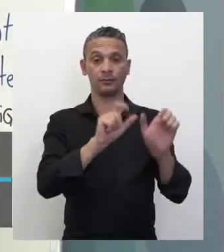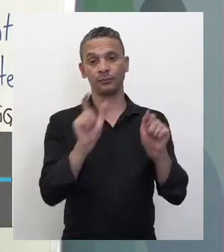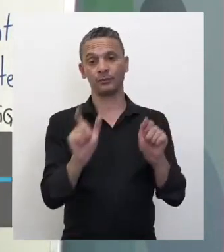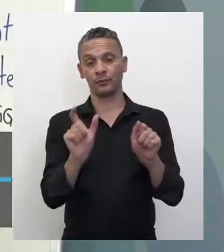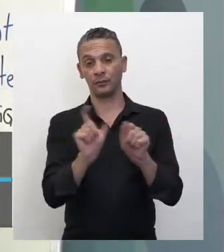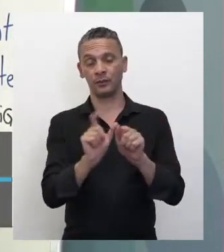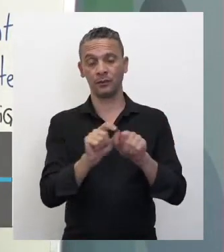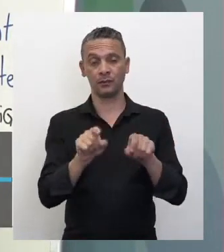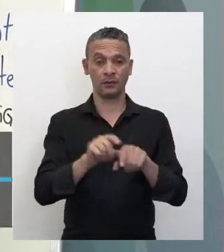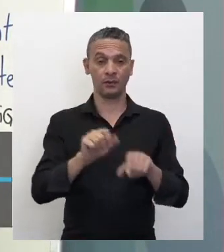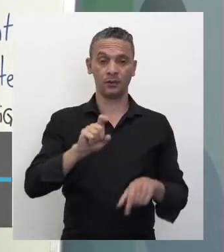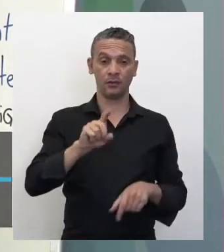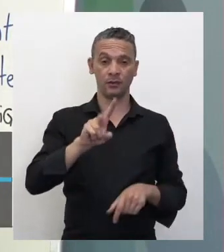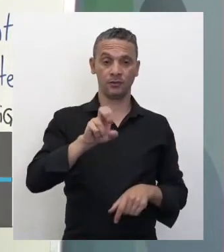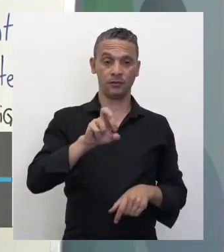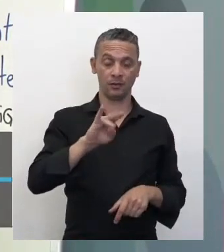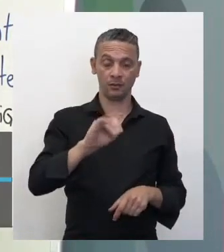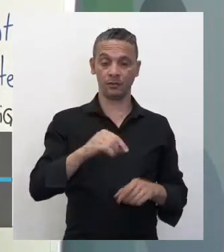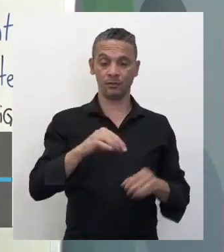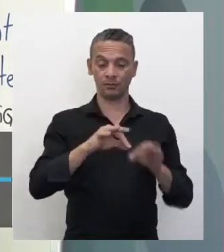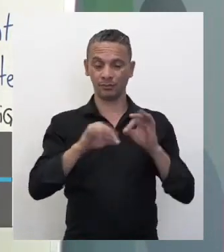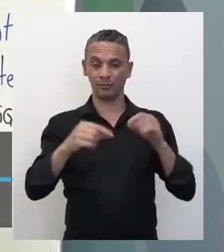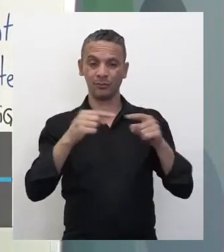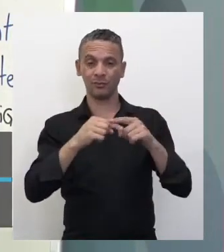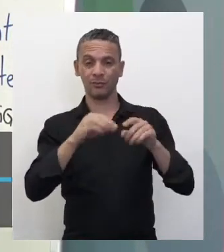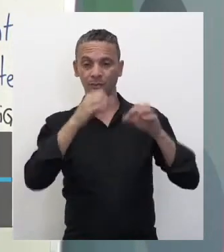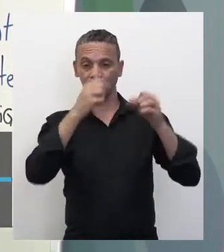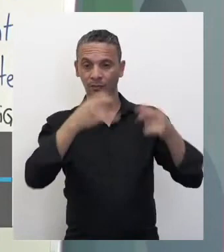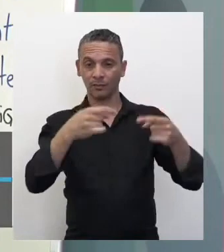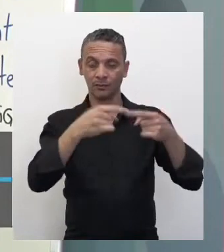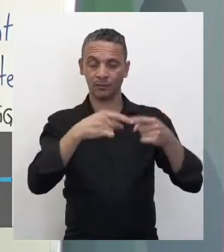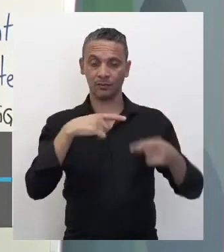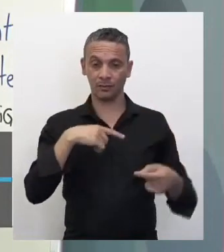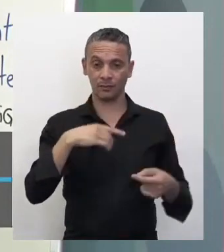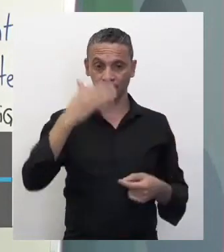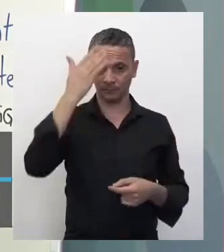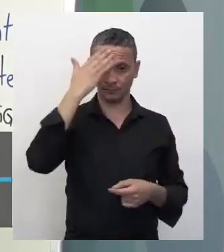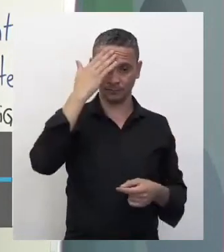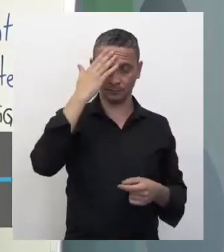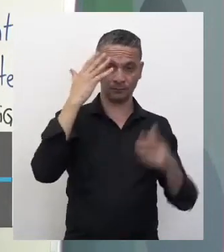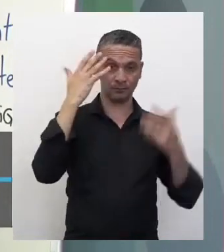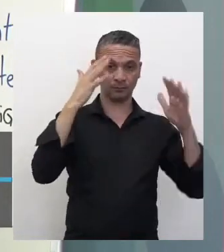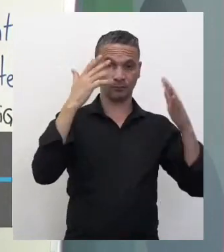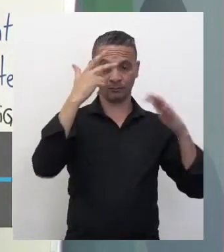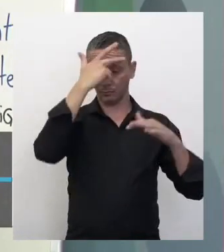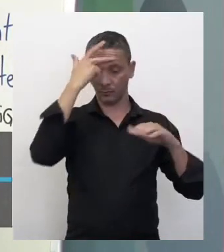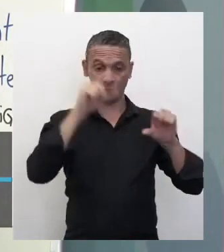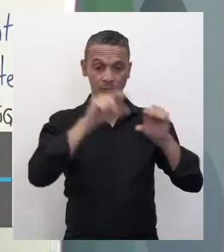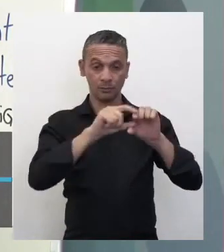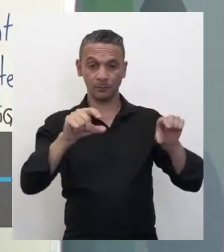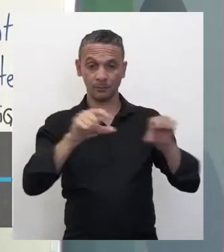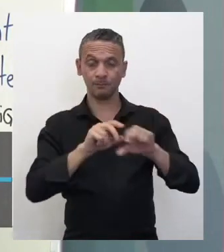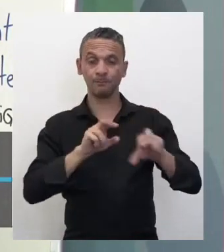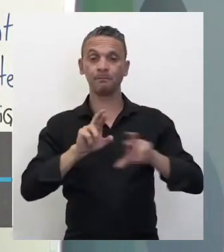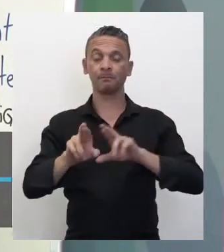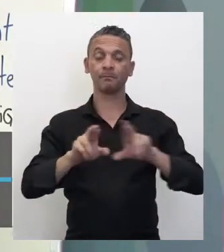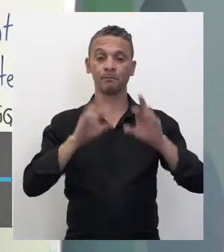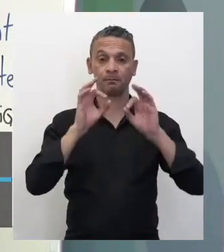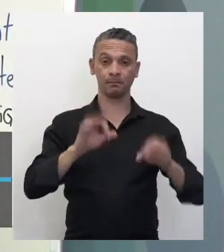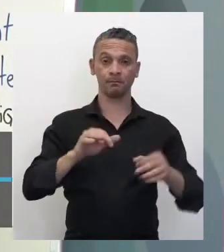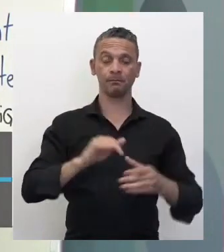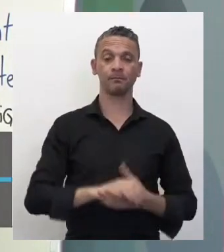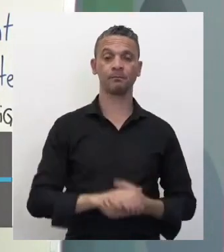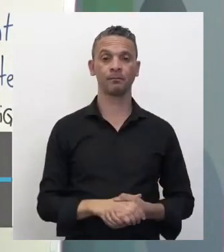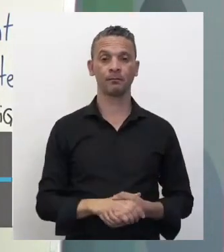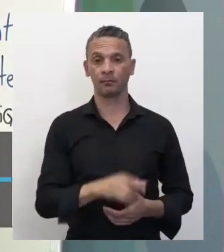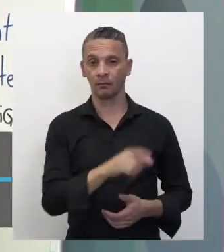que os adjetivos longos, então é só colocar o more ali na frente. Congratulations, parabéns para aqueles que realmente colocaram lá. Se